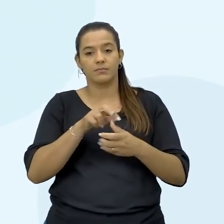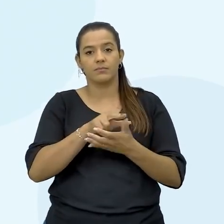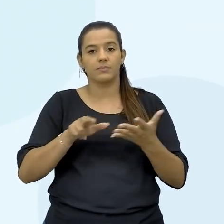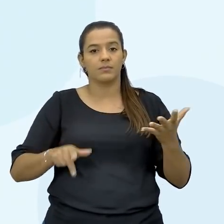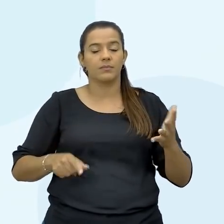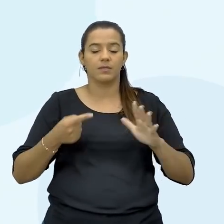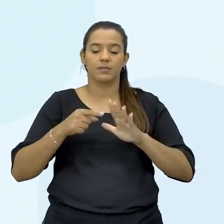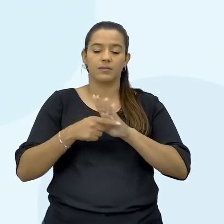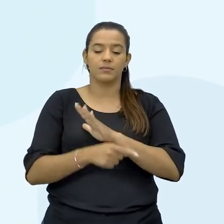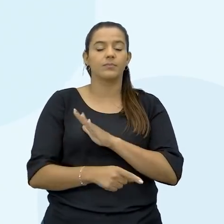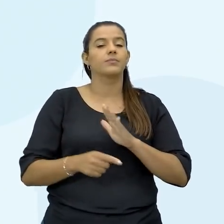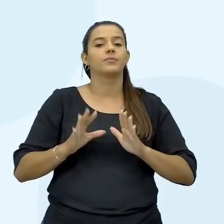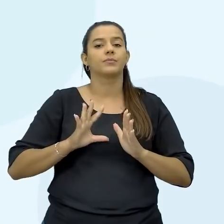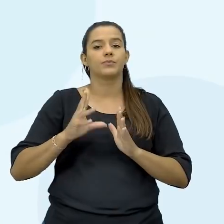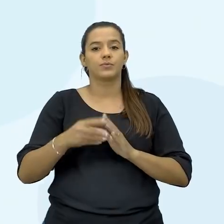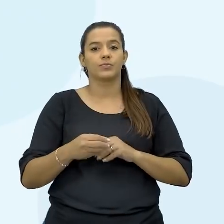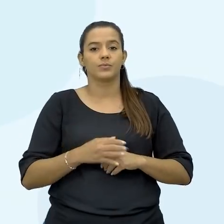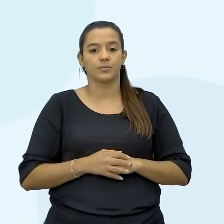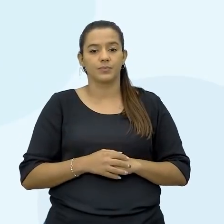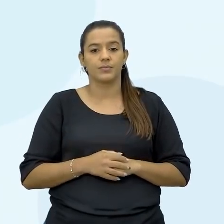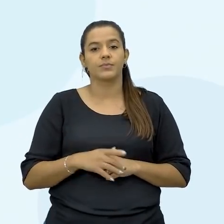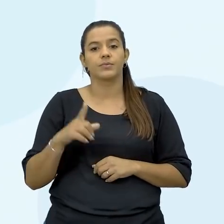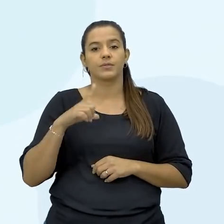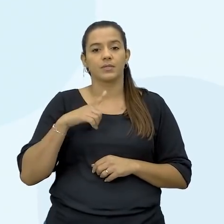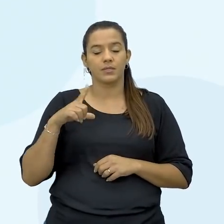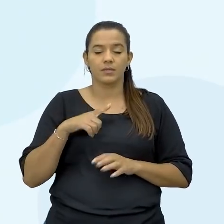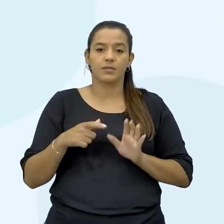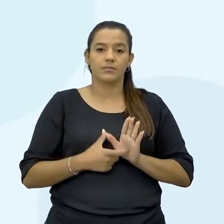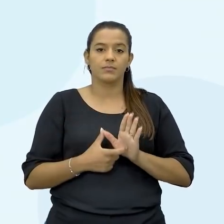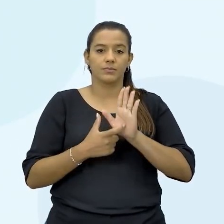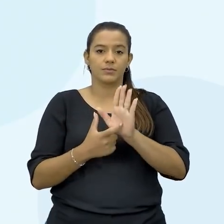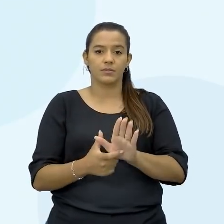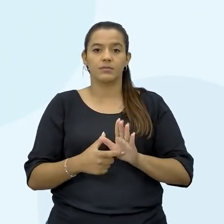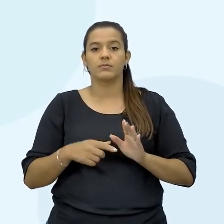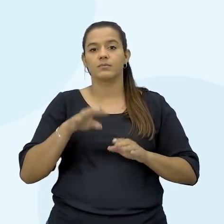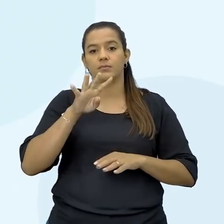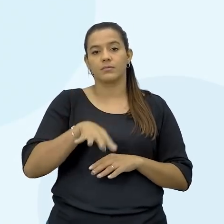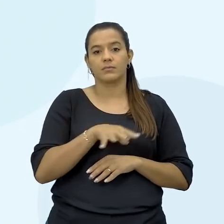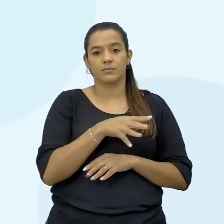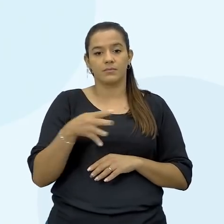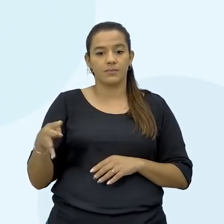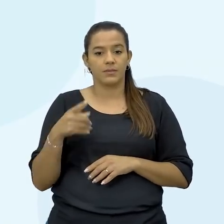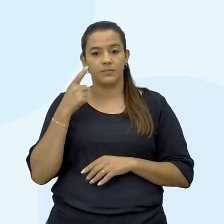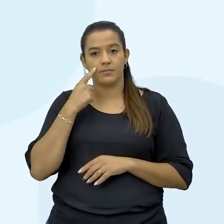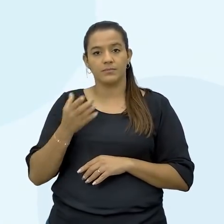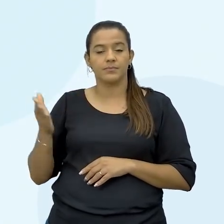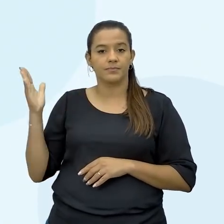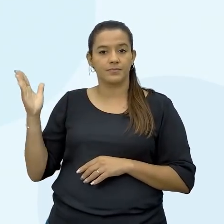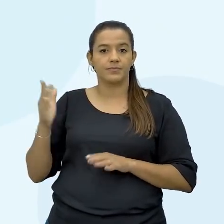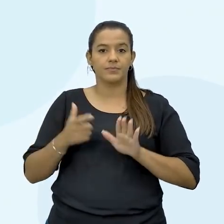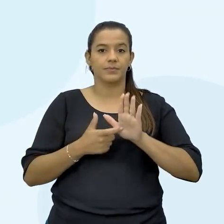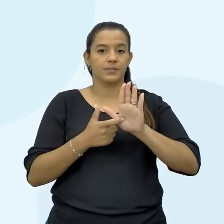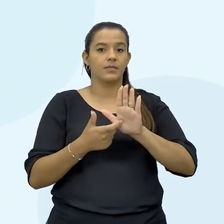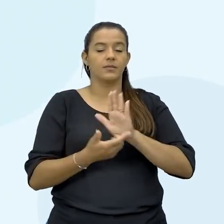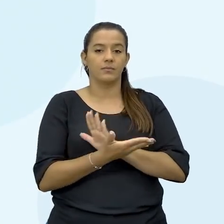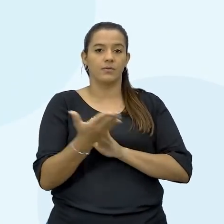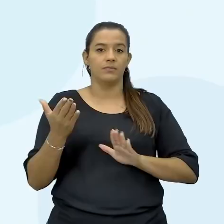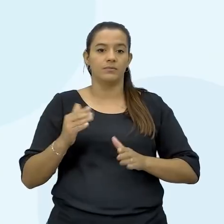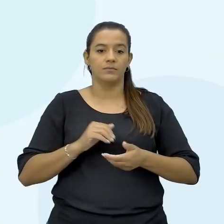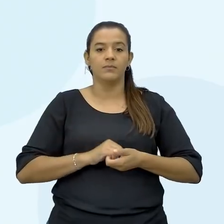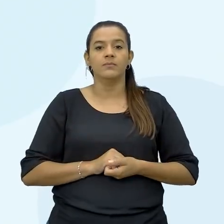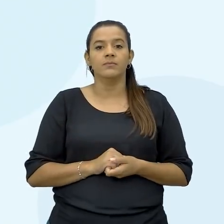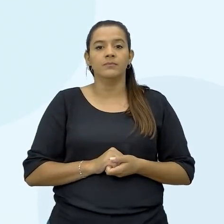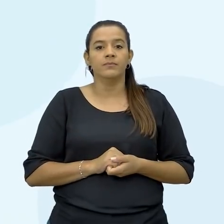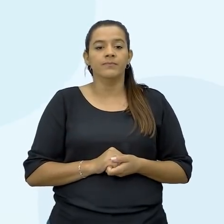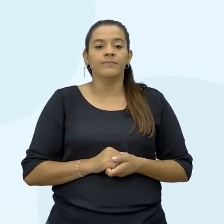os aprofundamentos curriculares, que estão ilustrados nessa tabela que eu já mostrei, que está aparecendo aí para vocês.